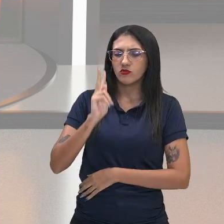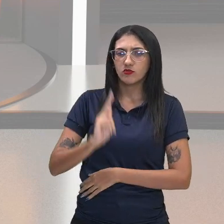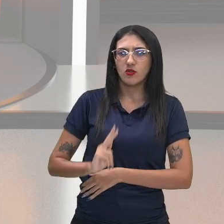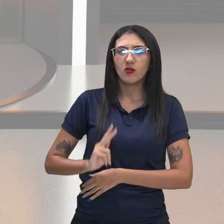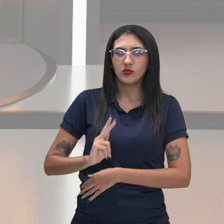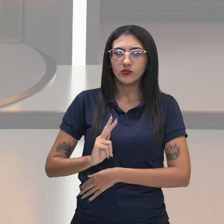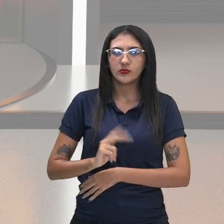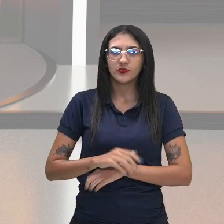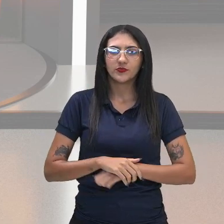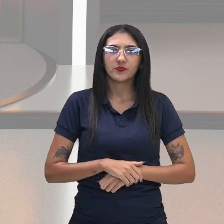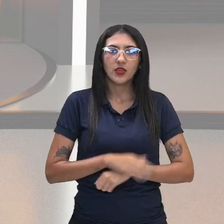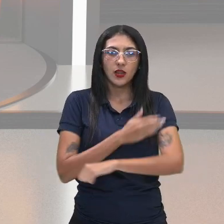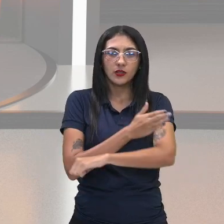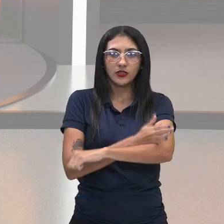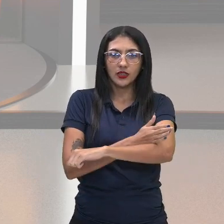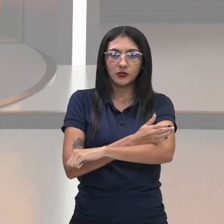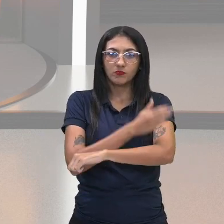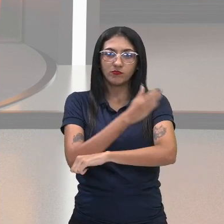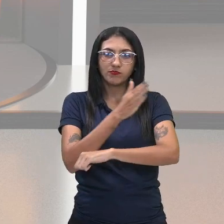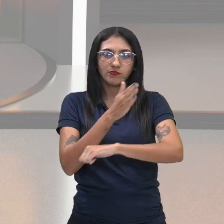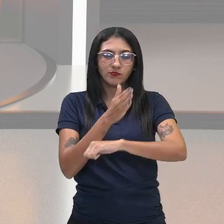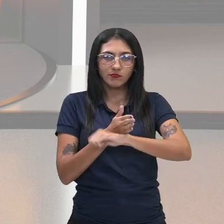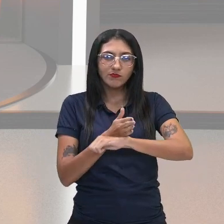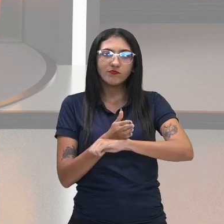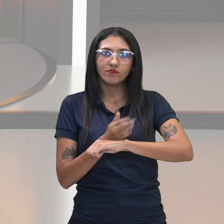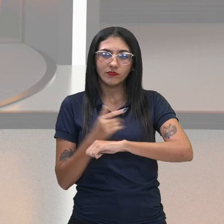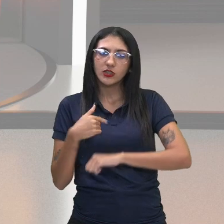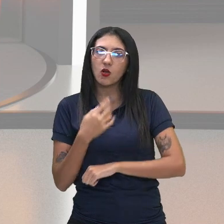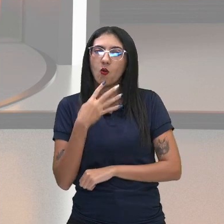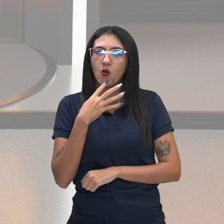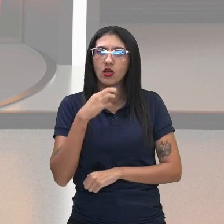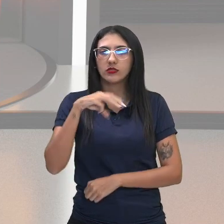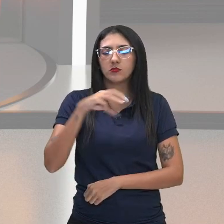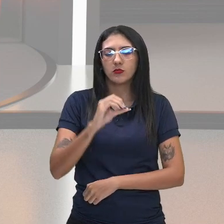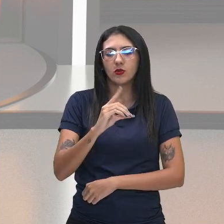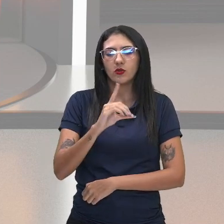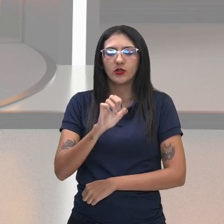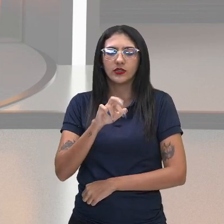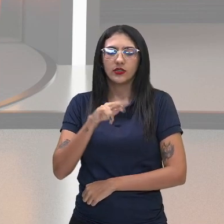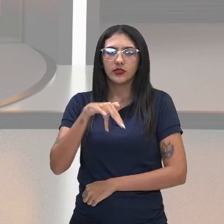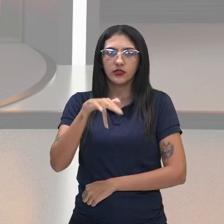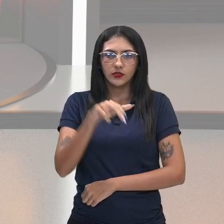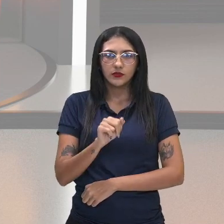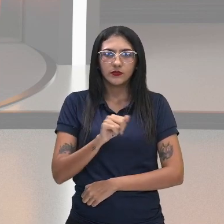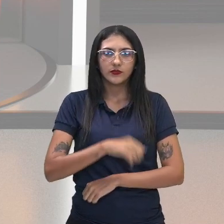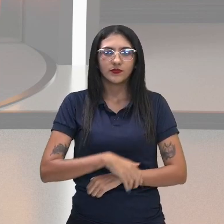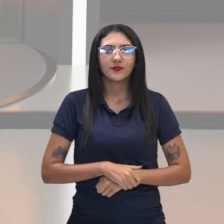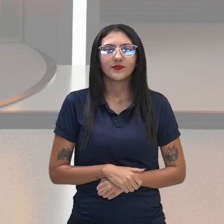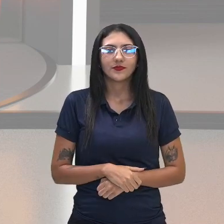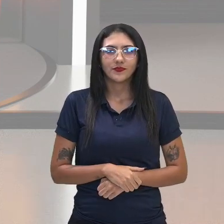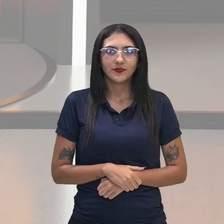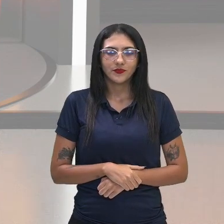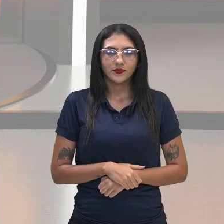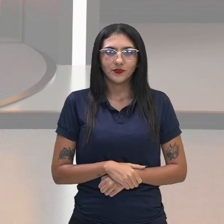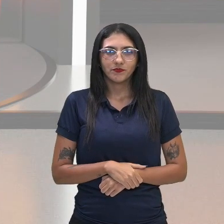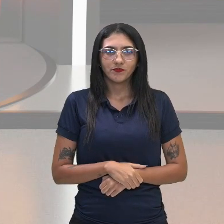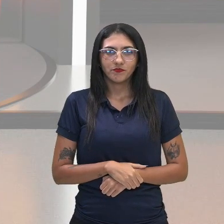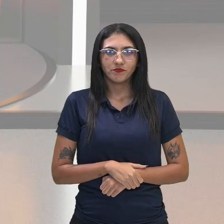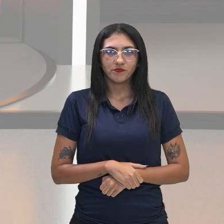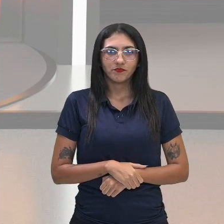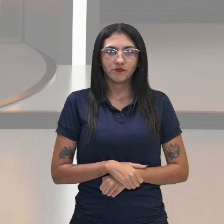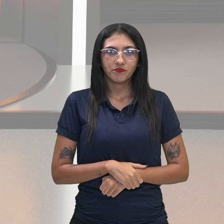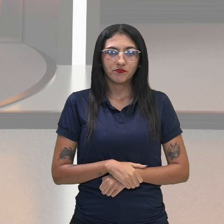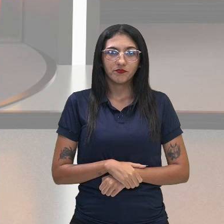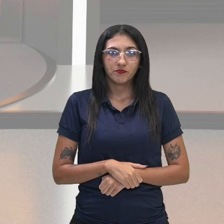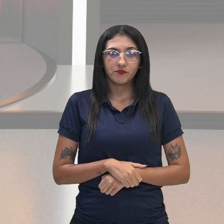Idade Média para a Idade Moderna, ok? Então vamos lá. O declínio